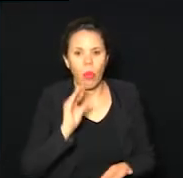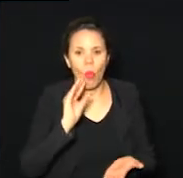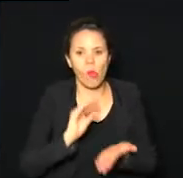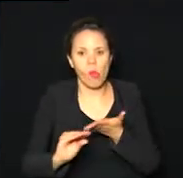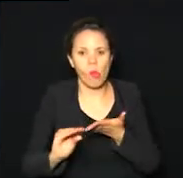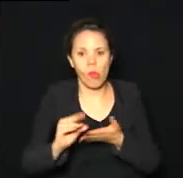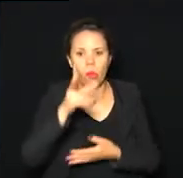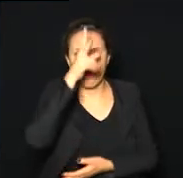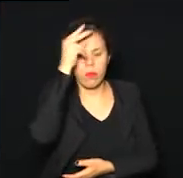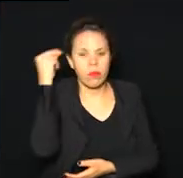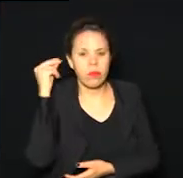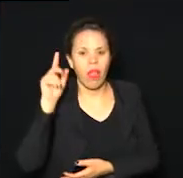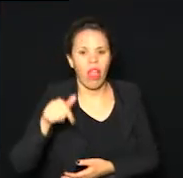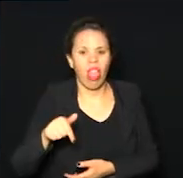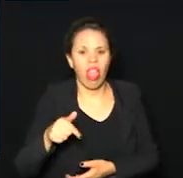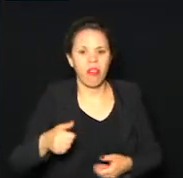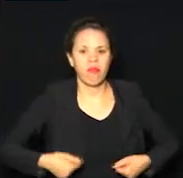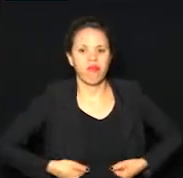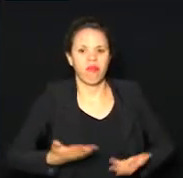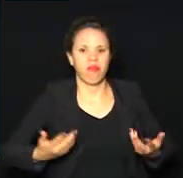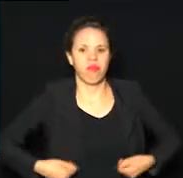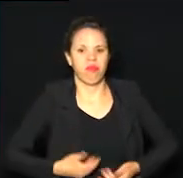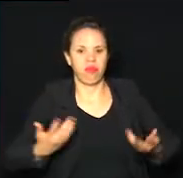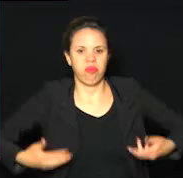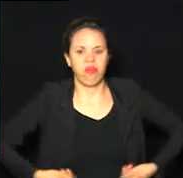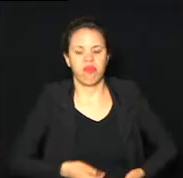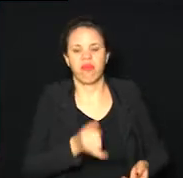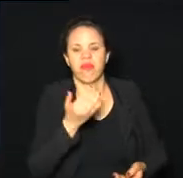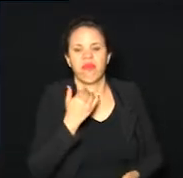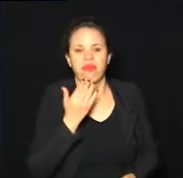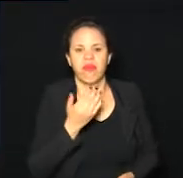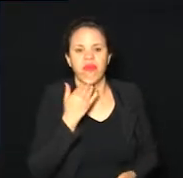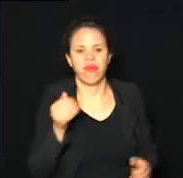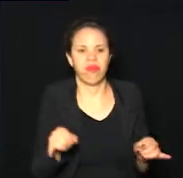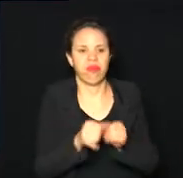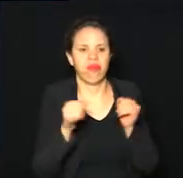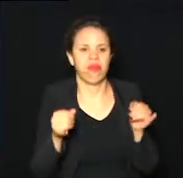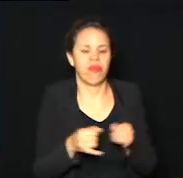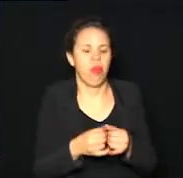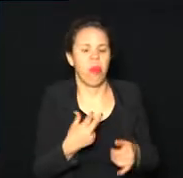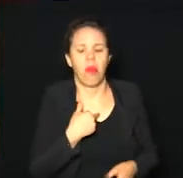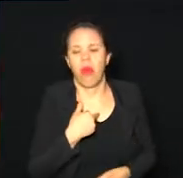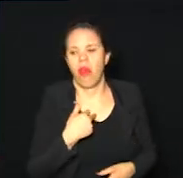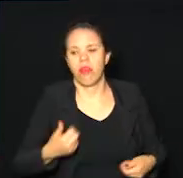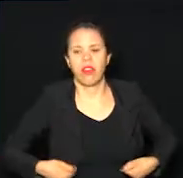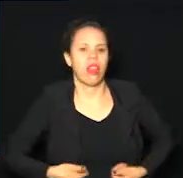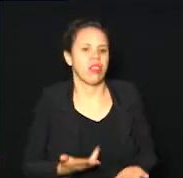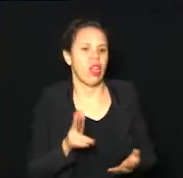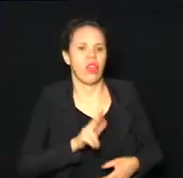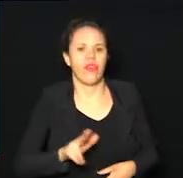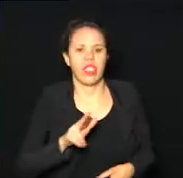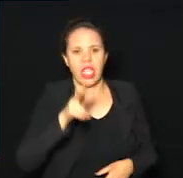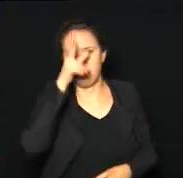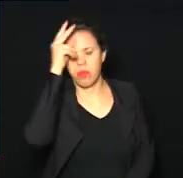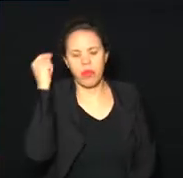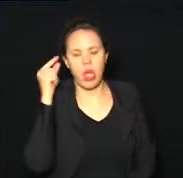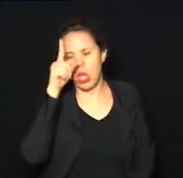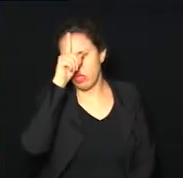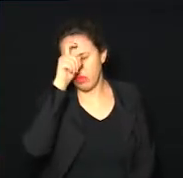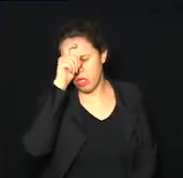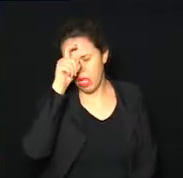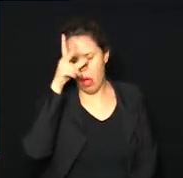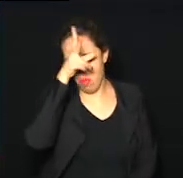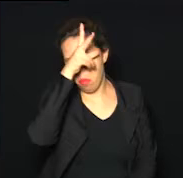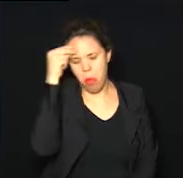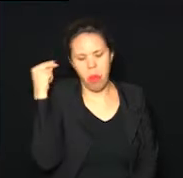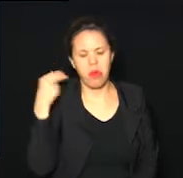investimento público é gasto, né? Não pode gastar com universidade pública, não pode gastar com hospital